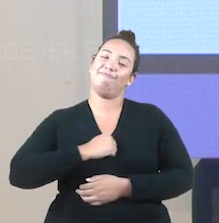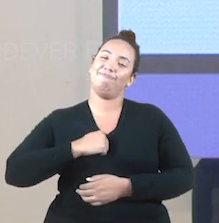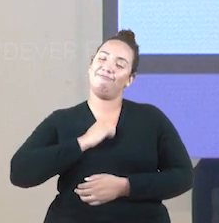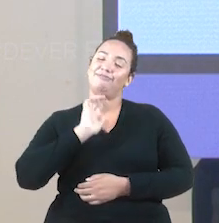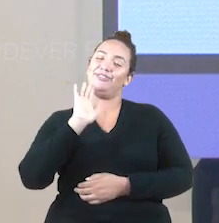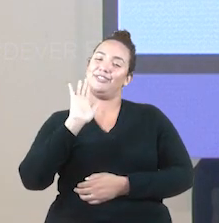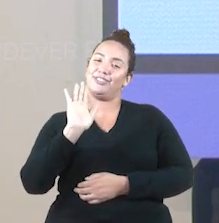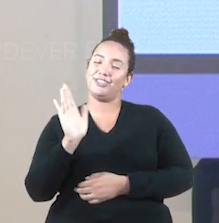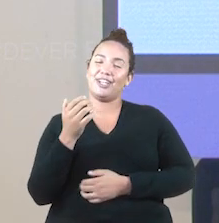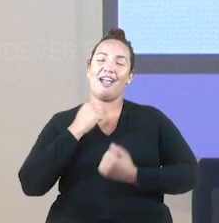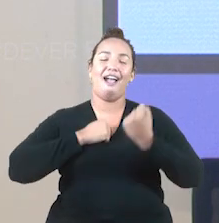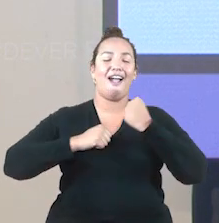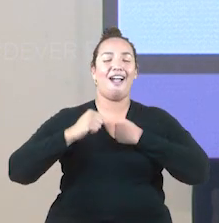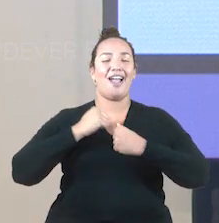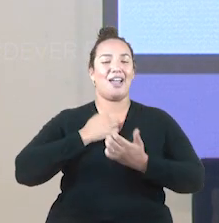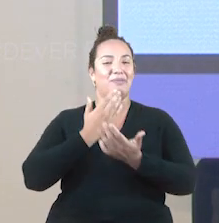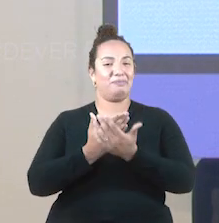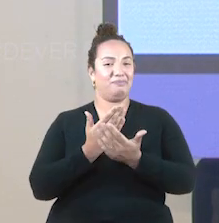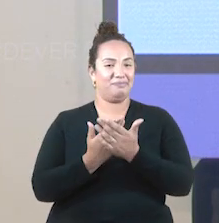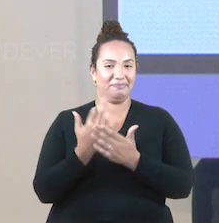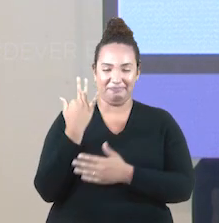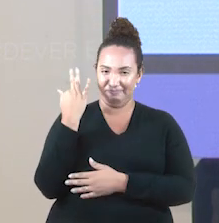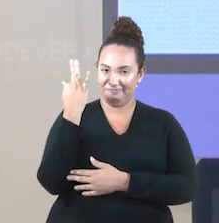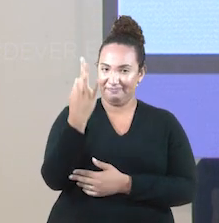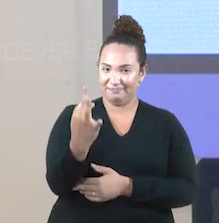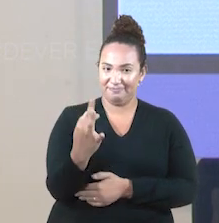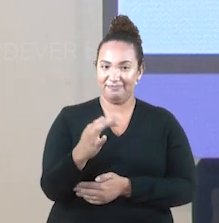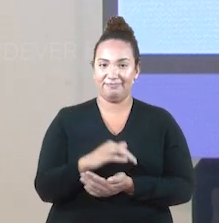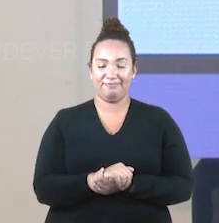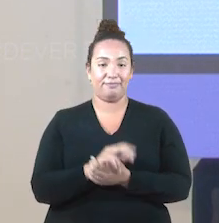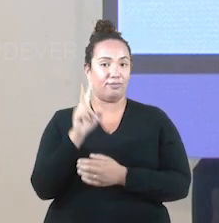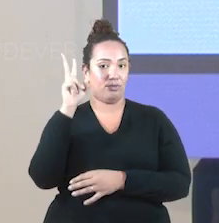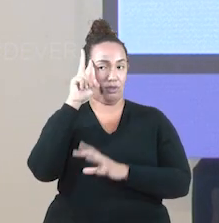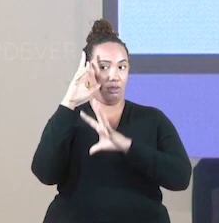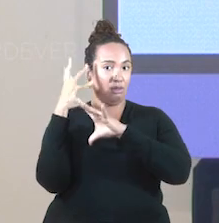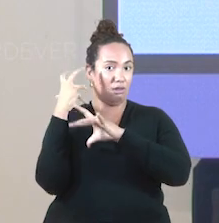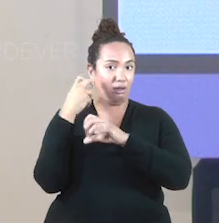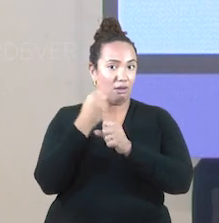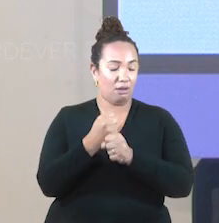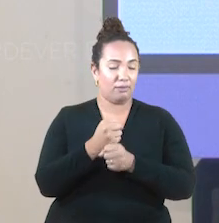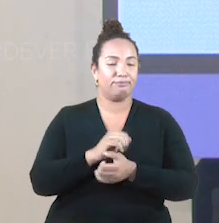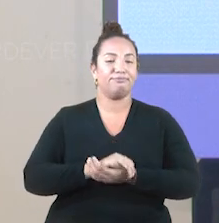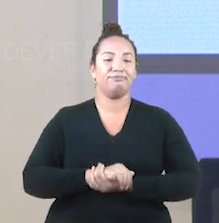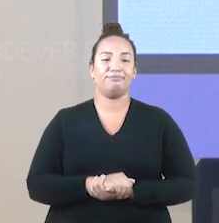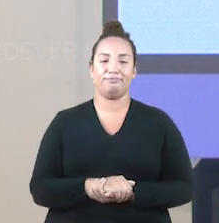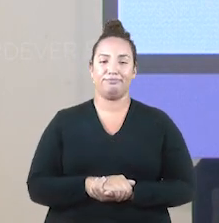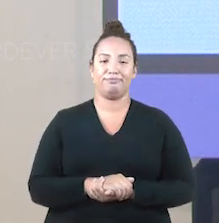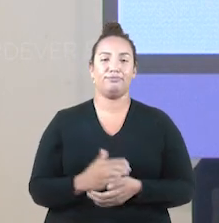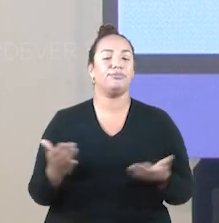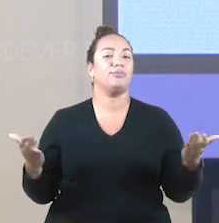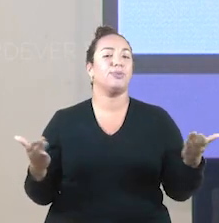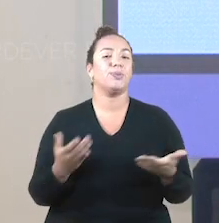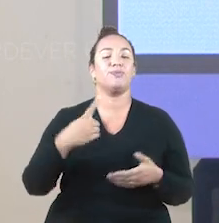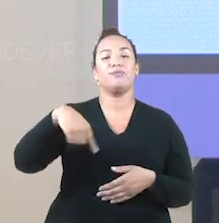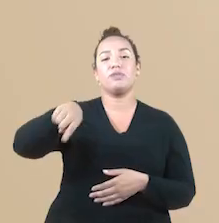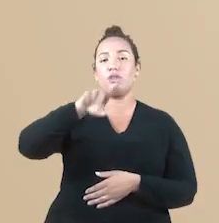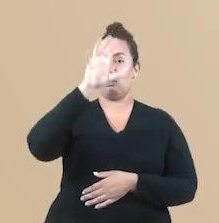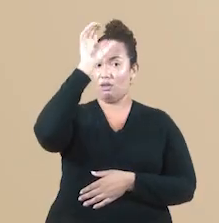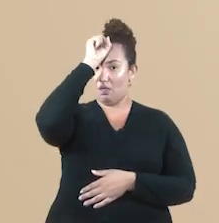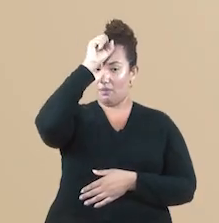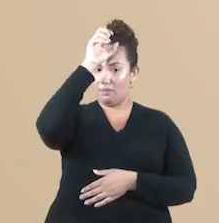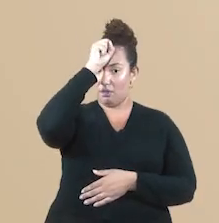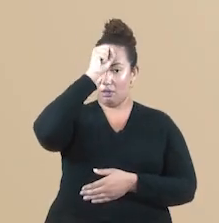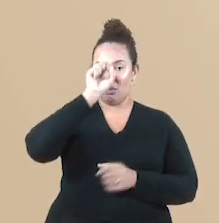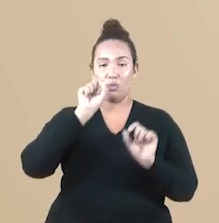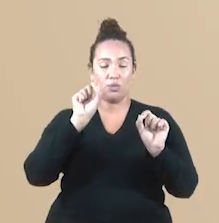e ansiosa para a próxima conversa. E você? Vamos relembrar o que aprendemos hoje? Hoje aprendemos